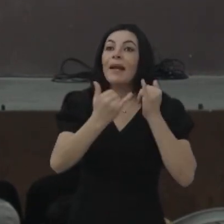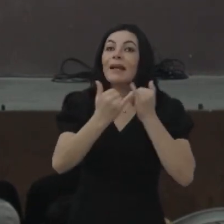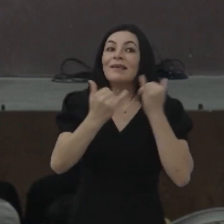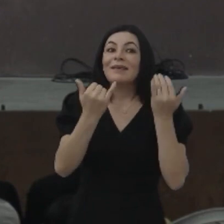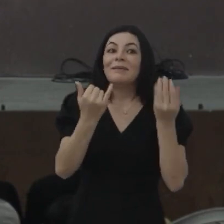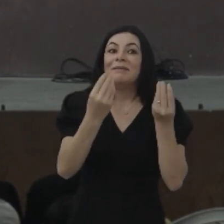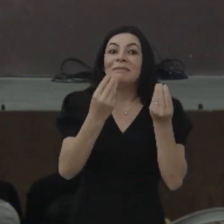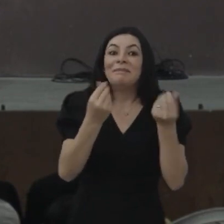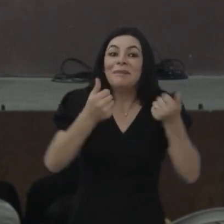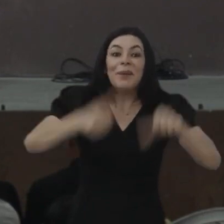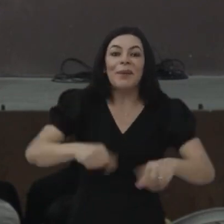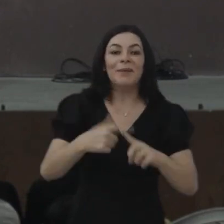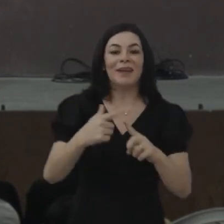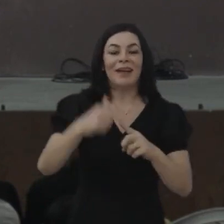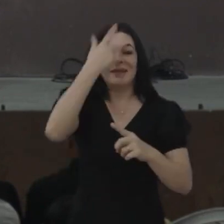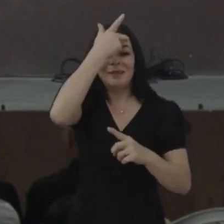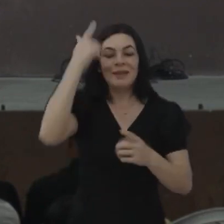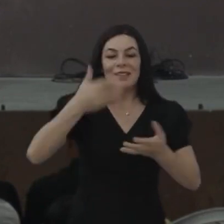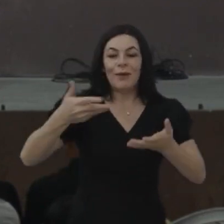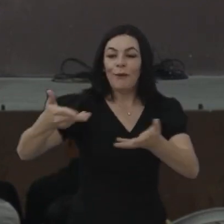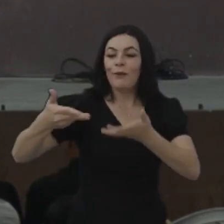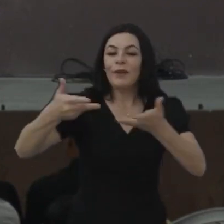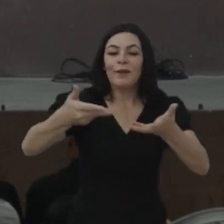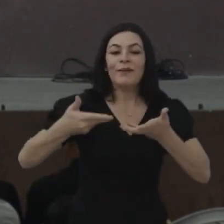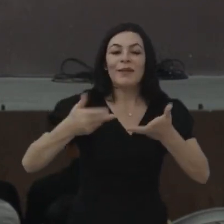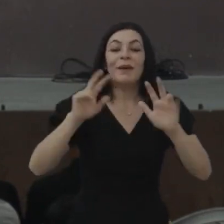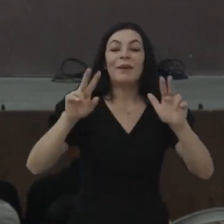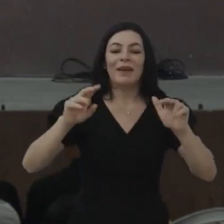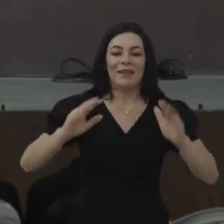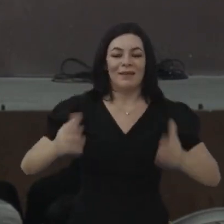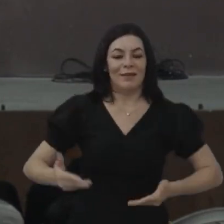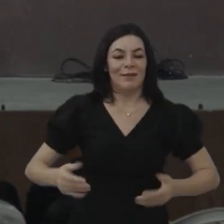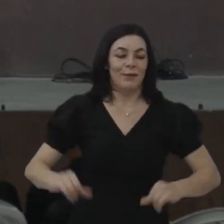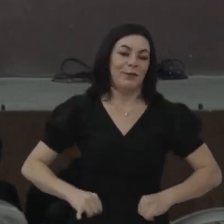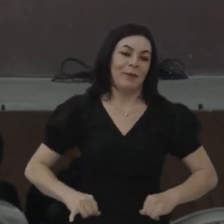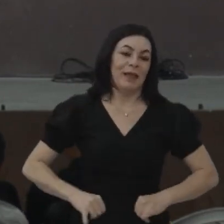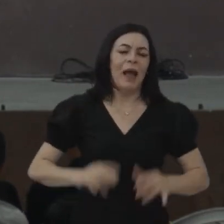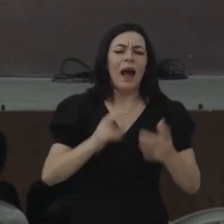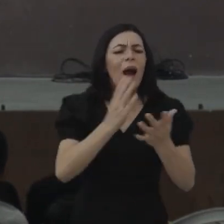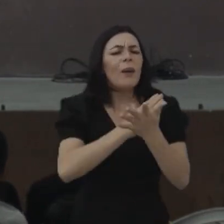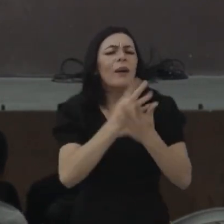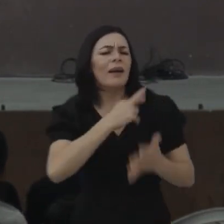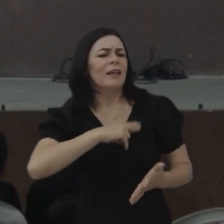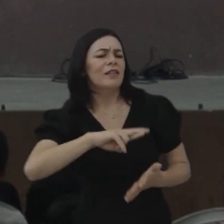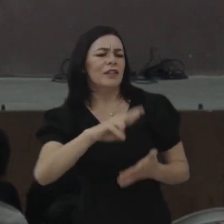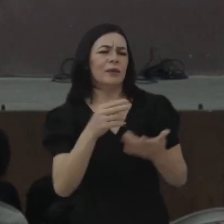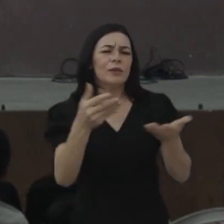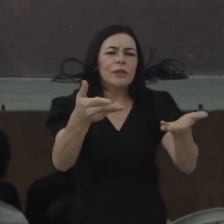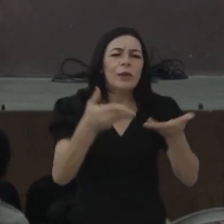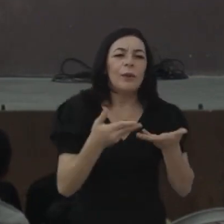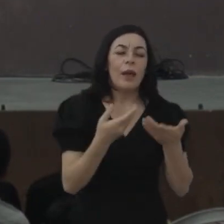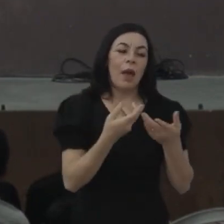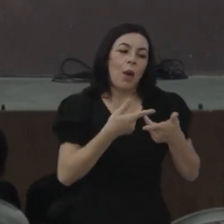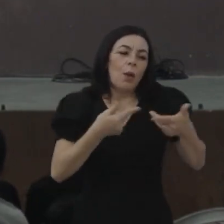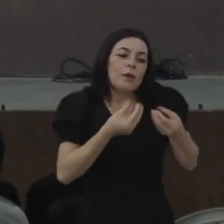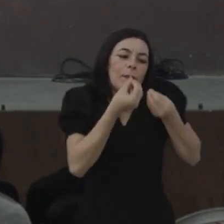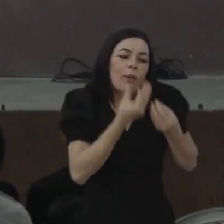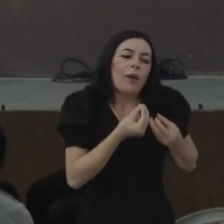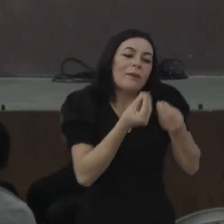sofrer. Todas as religiões oferecem você alguma coisa boa. O cristianismo que oferece